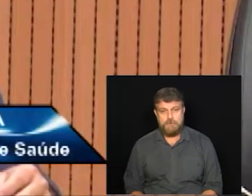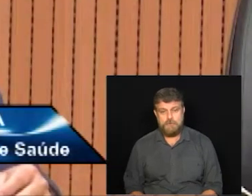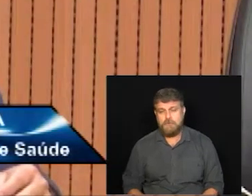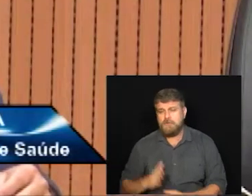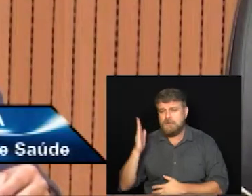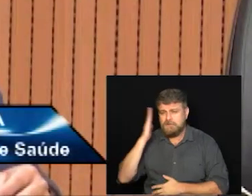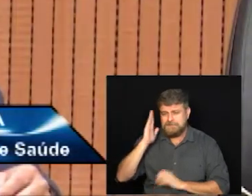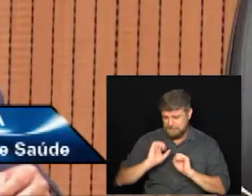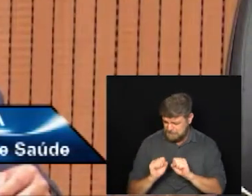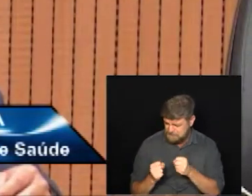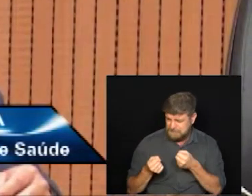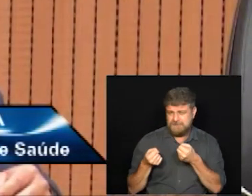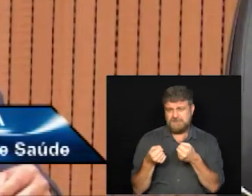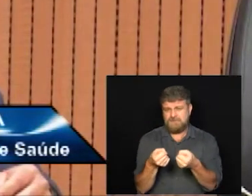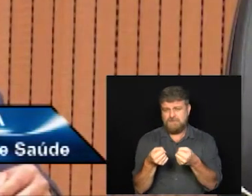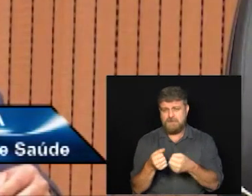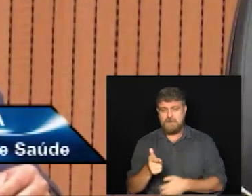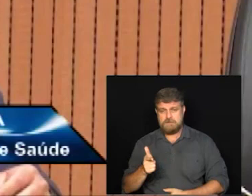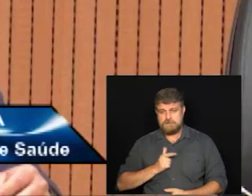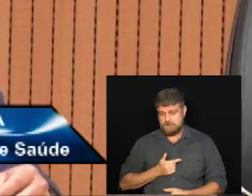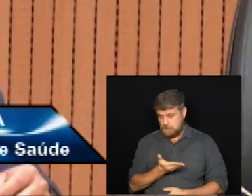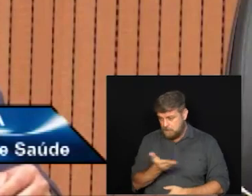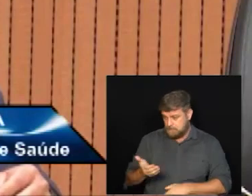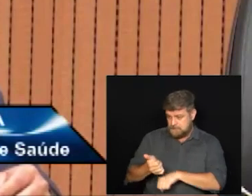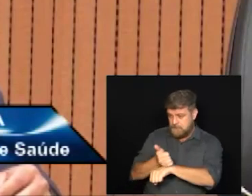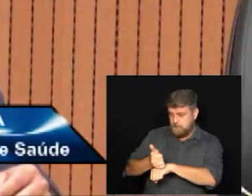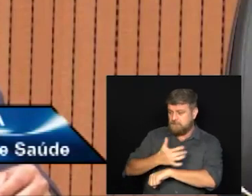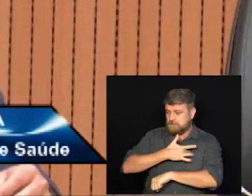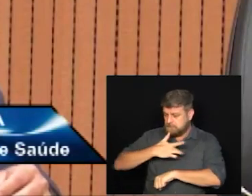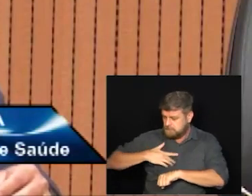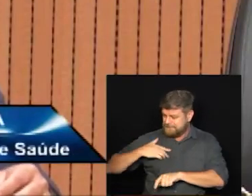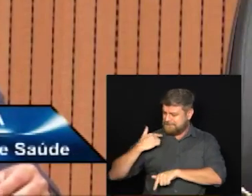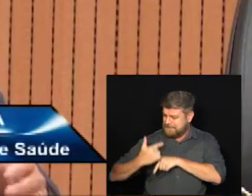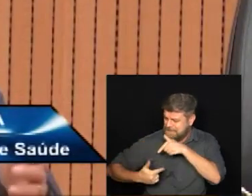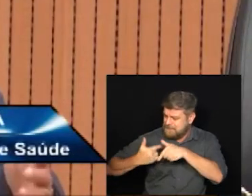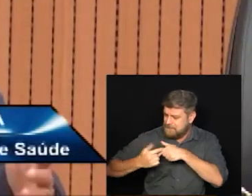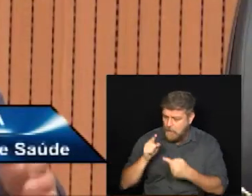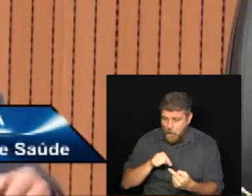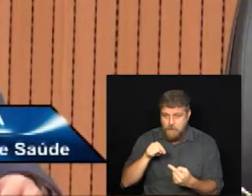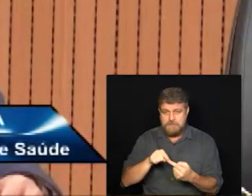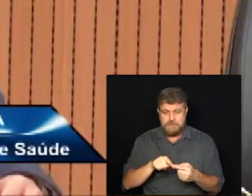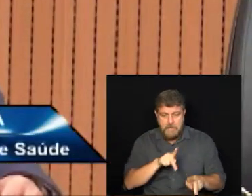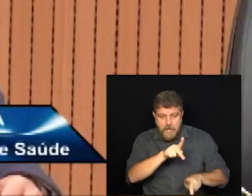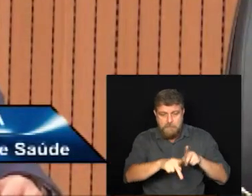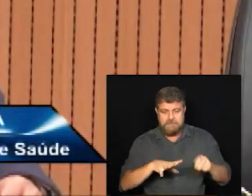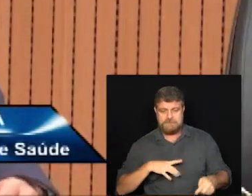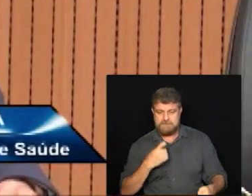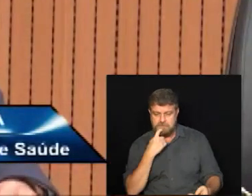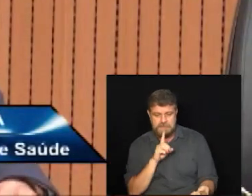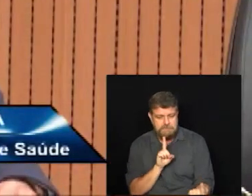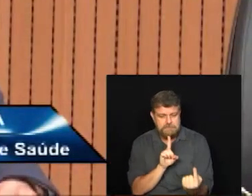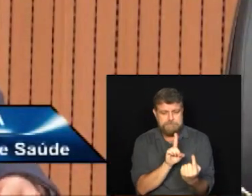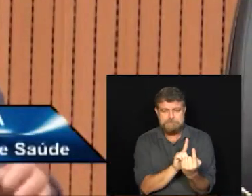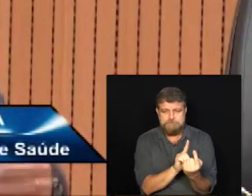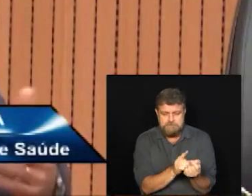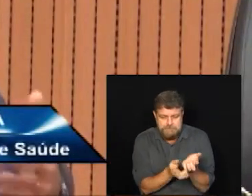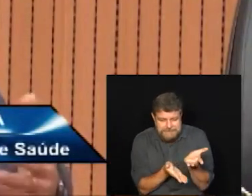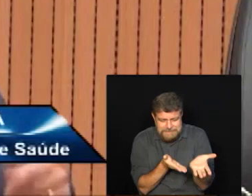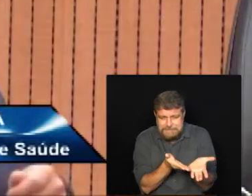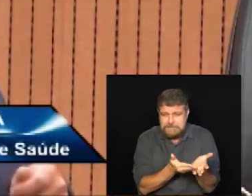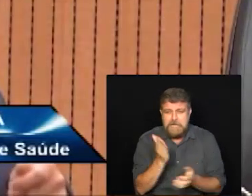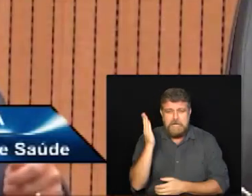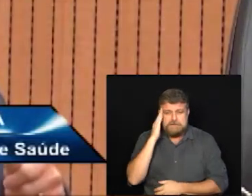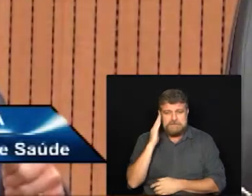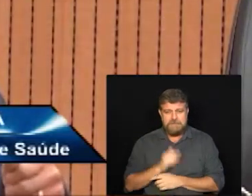Sabemos dos esforços que vocês têm feito para que a população seja assistida. Nós temos aí uma realidade